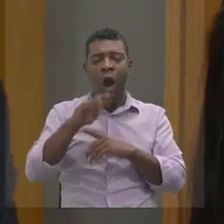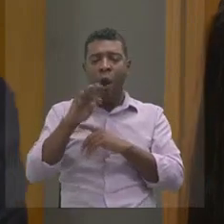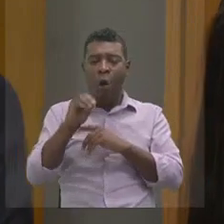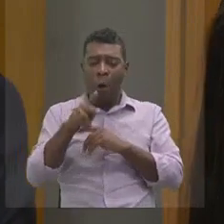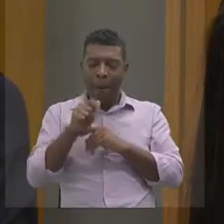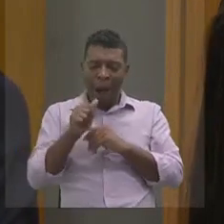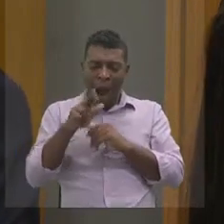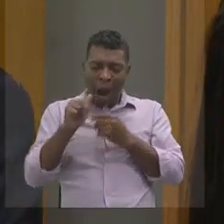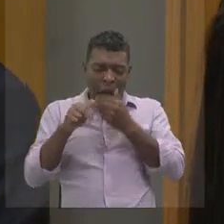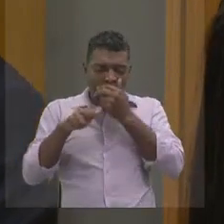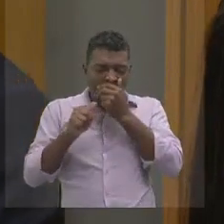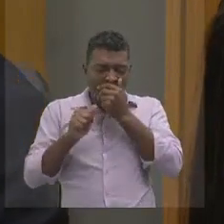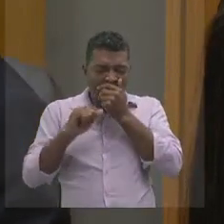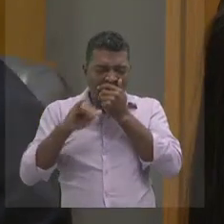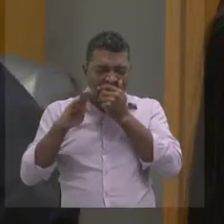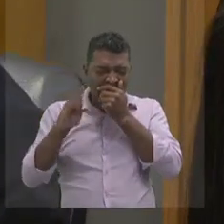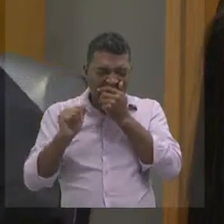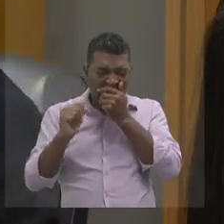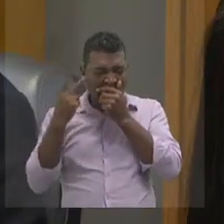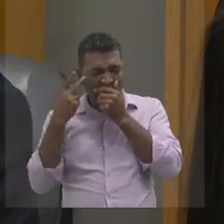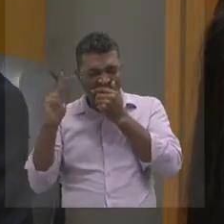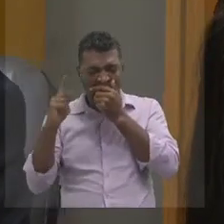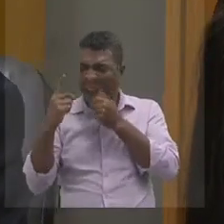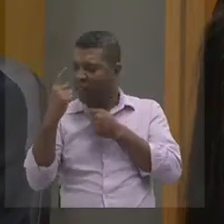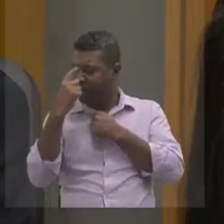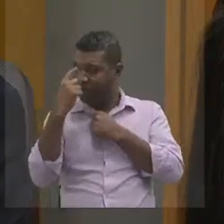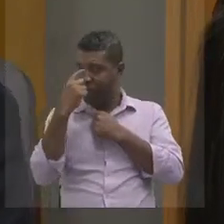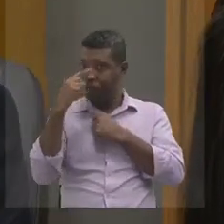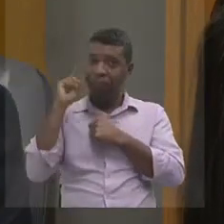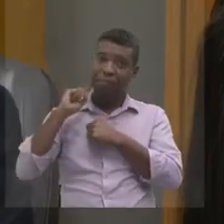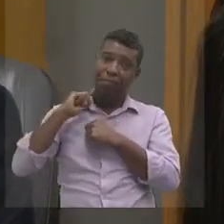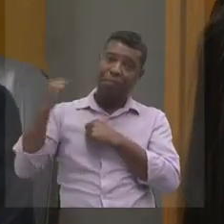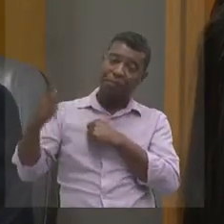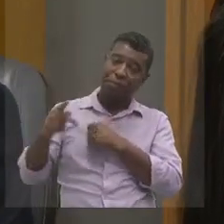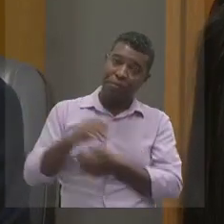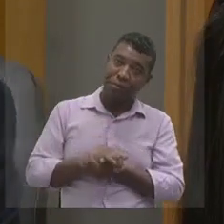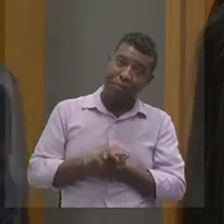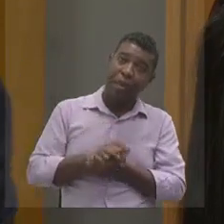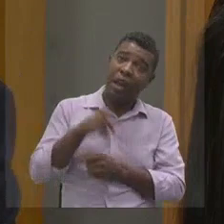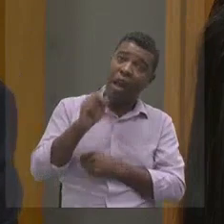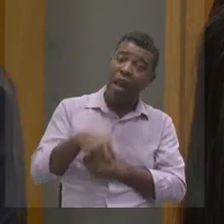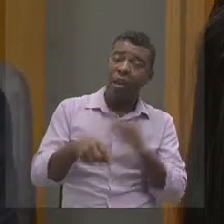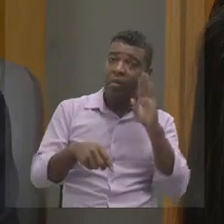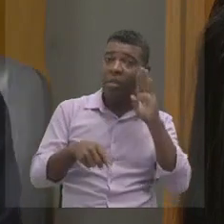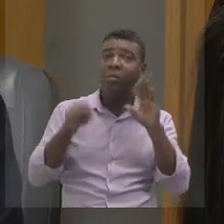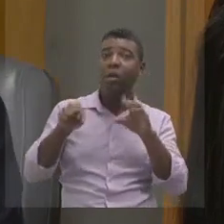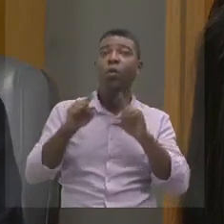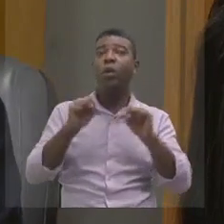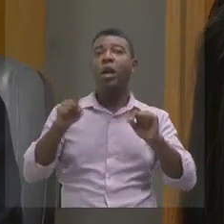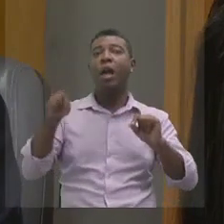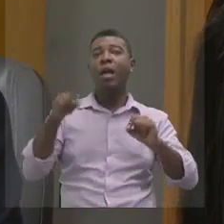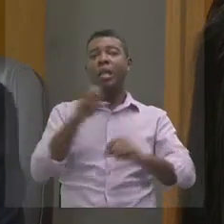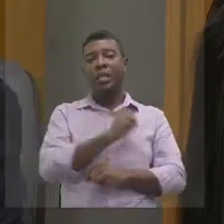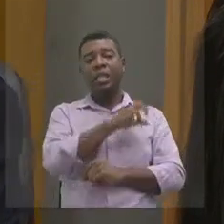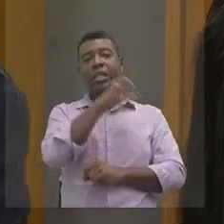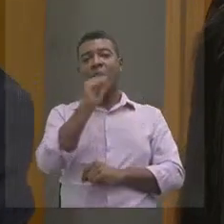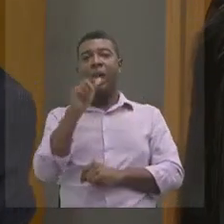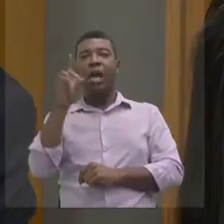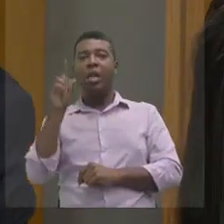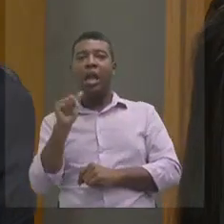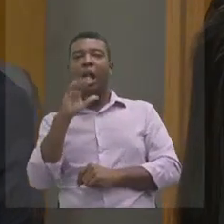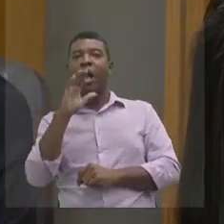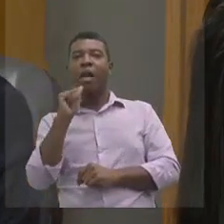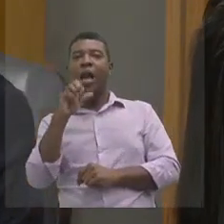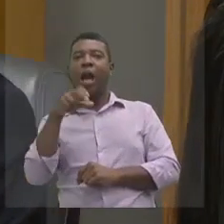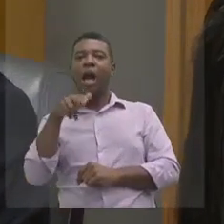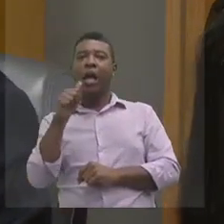Mineiro é a rodovia que é o portal Arantes para Serra da Canastra não se sai